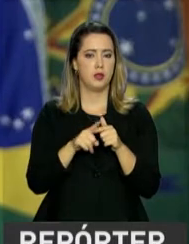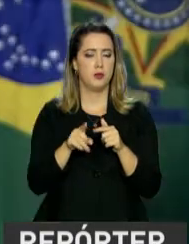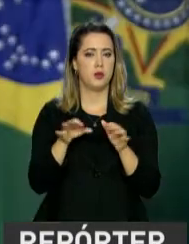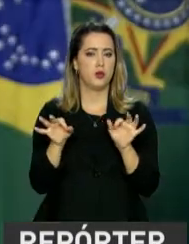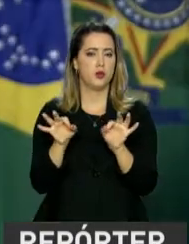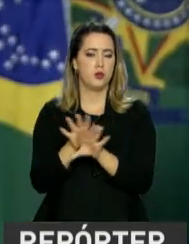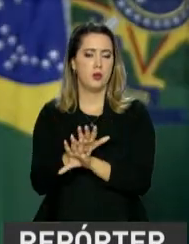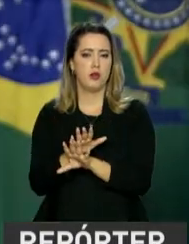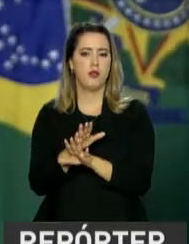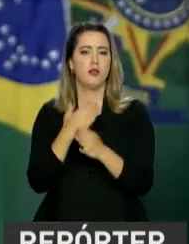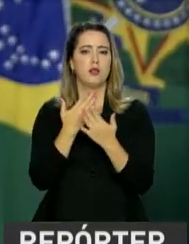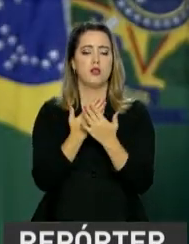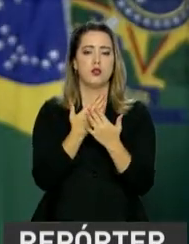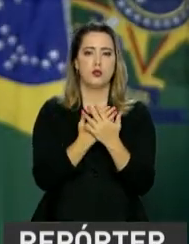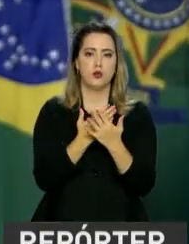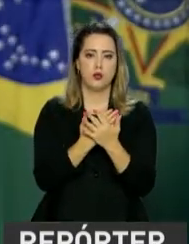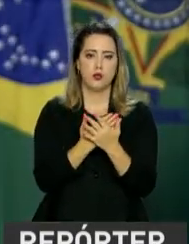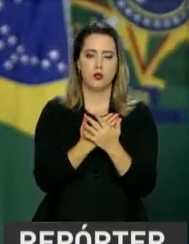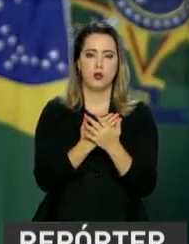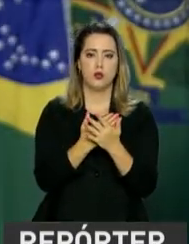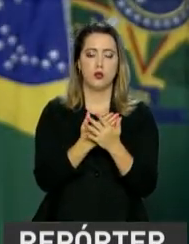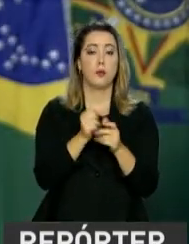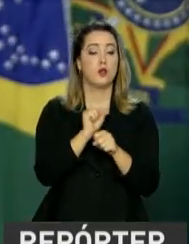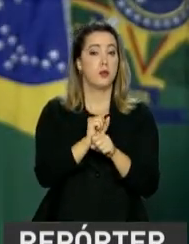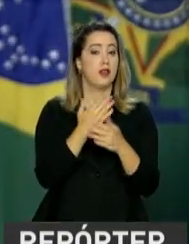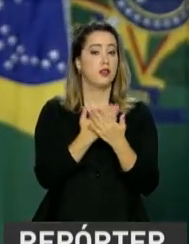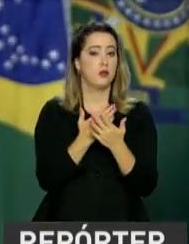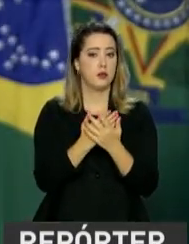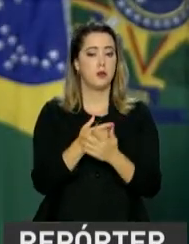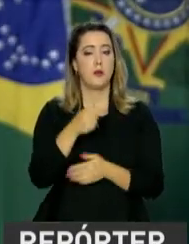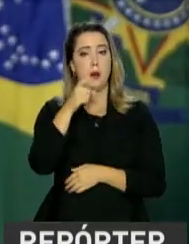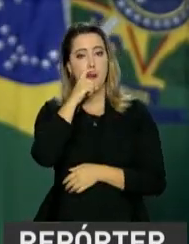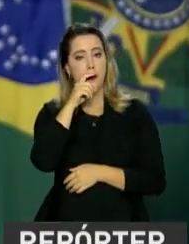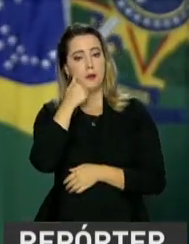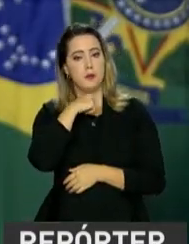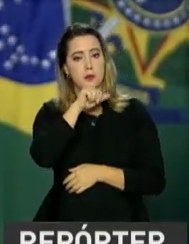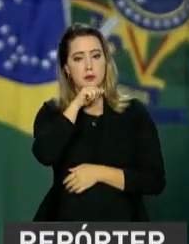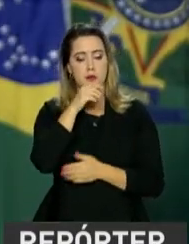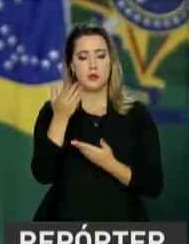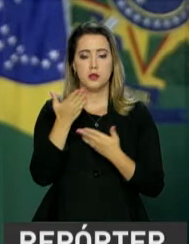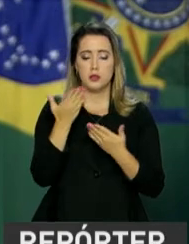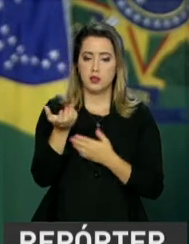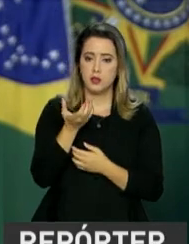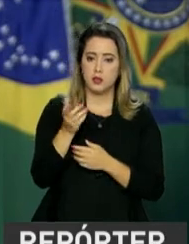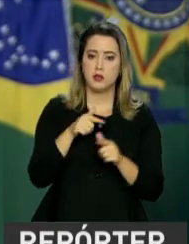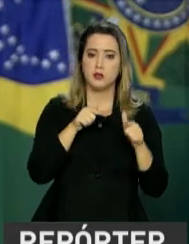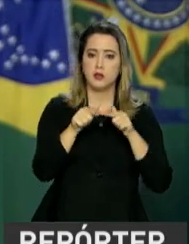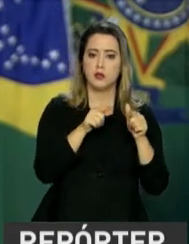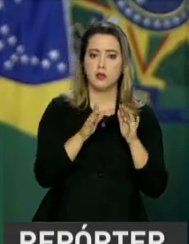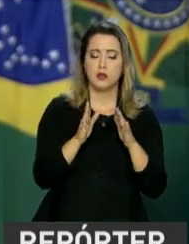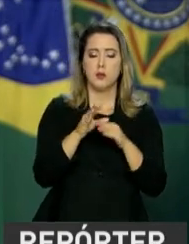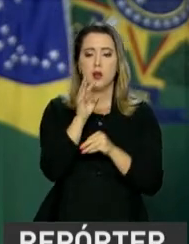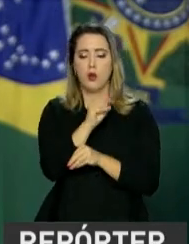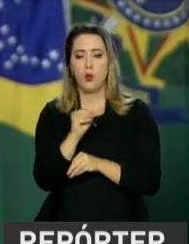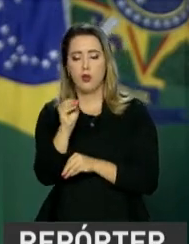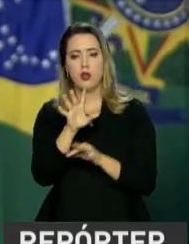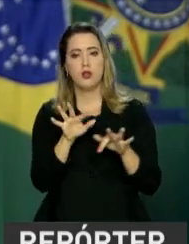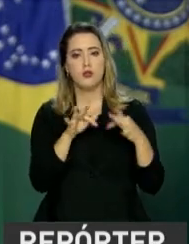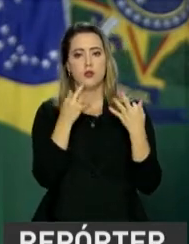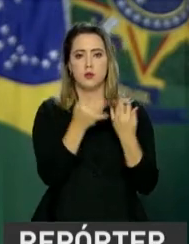estudos mães e pais por exemplo que queiram conciliar a actividade profissional com atenção à família